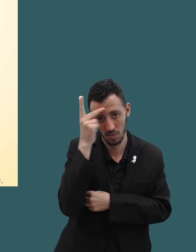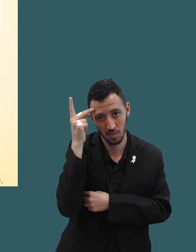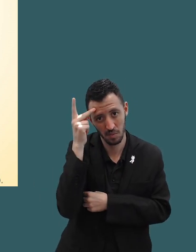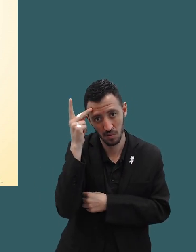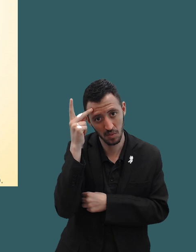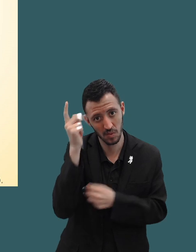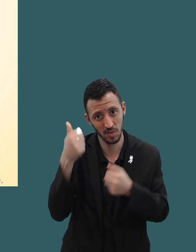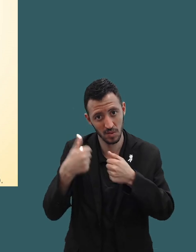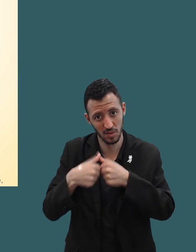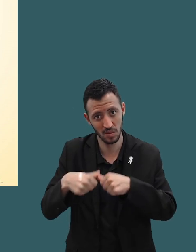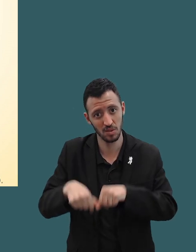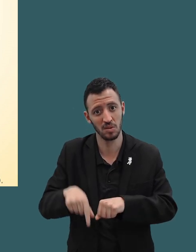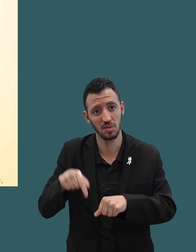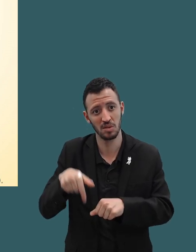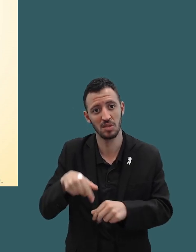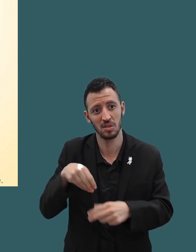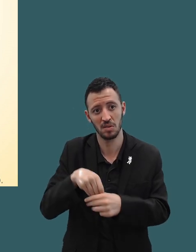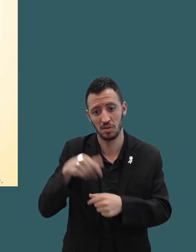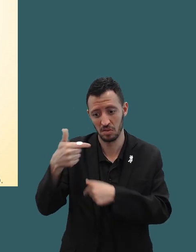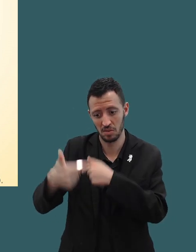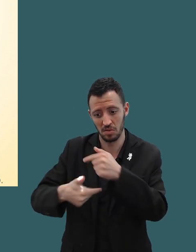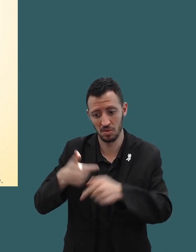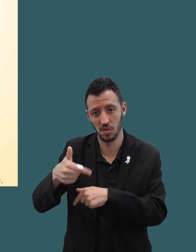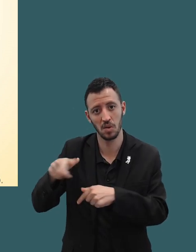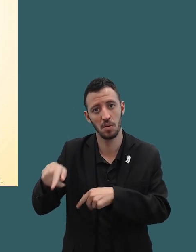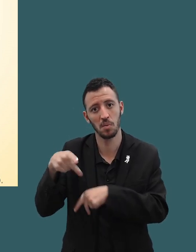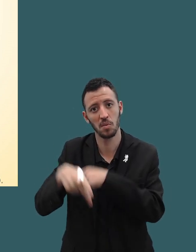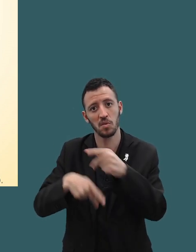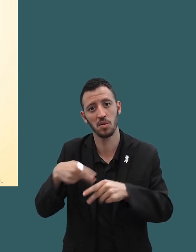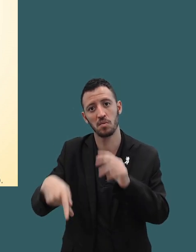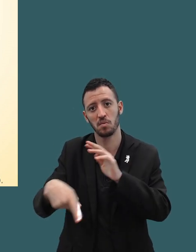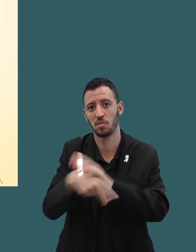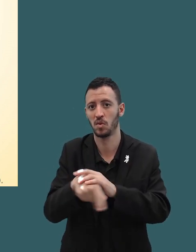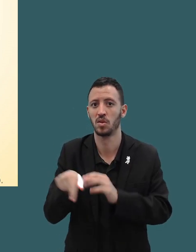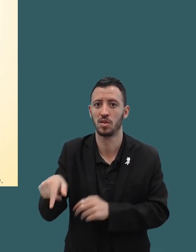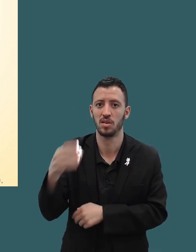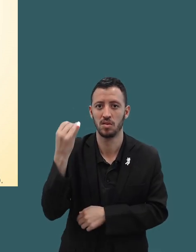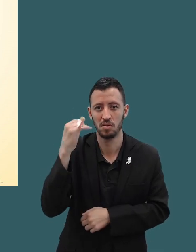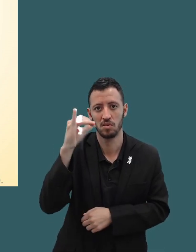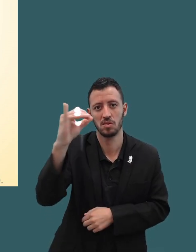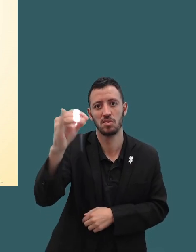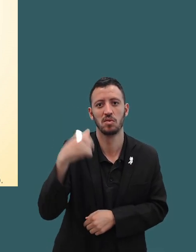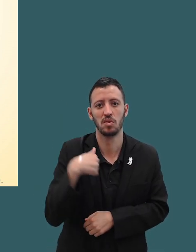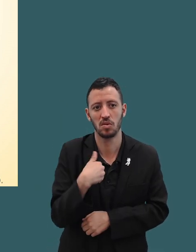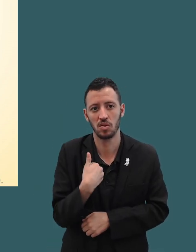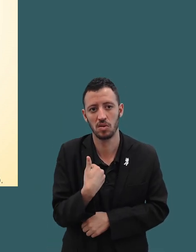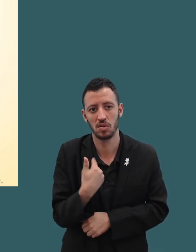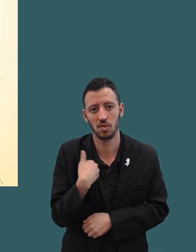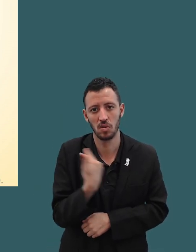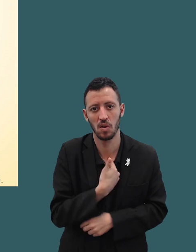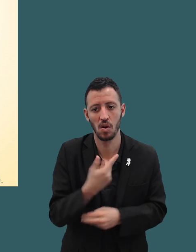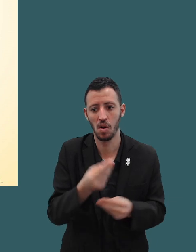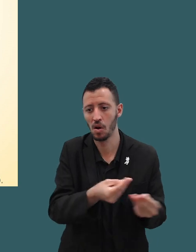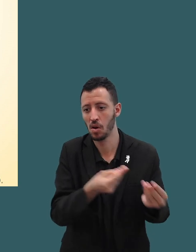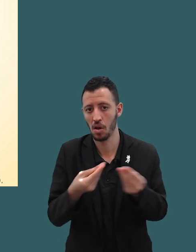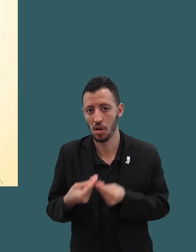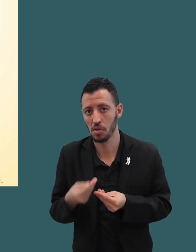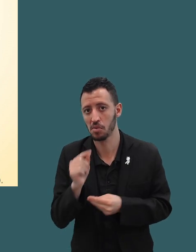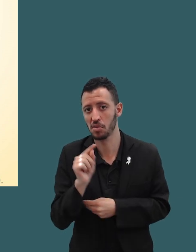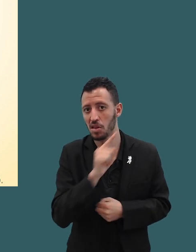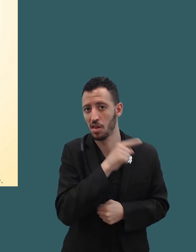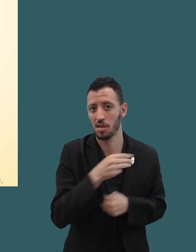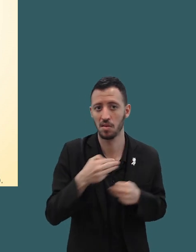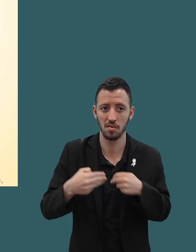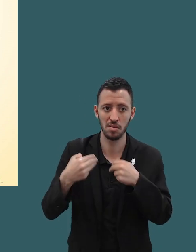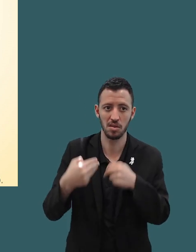solo fazendo atividade de popularização da ciência. A gente recebe lá no Ministério toda